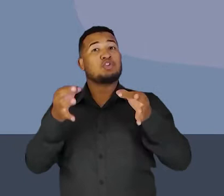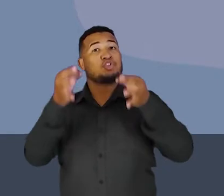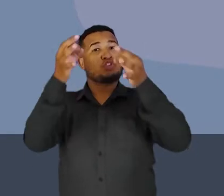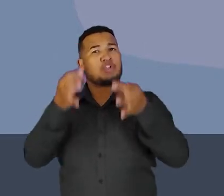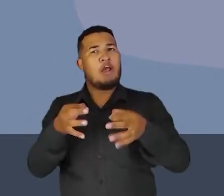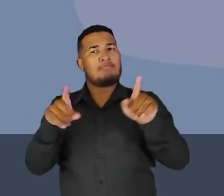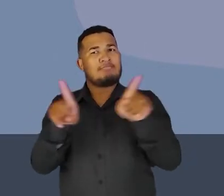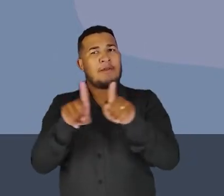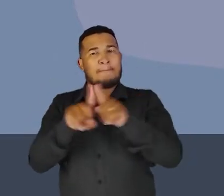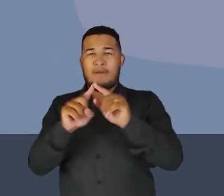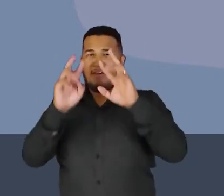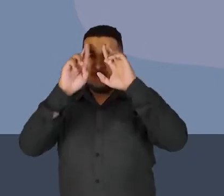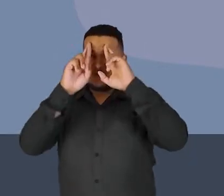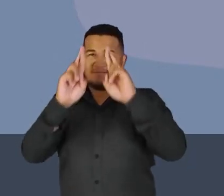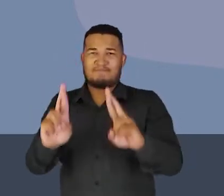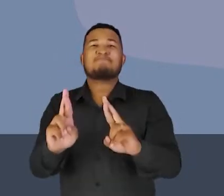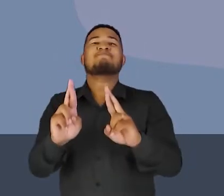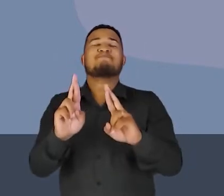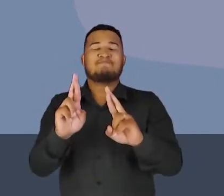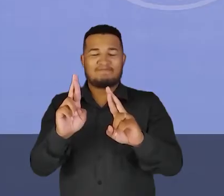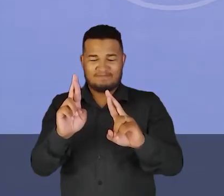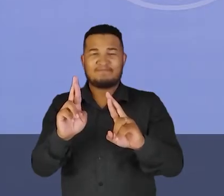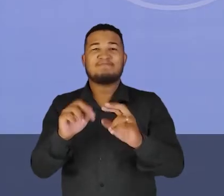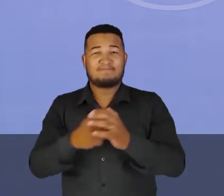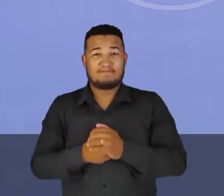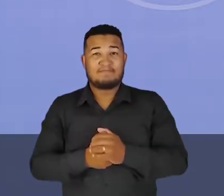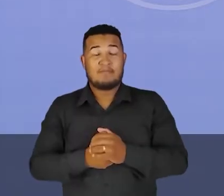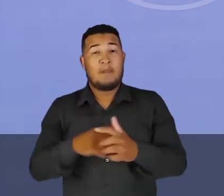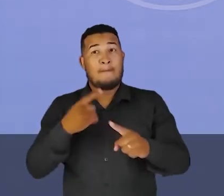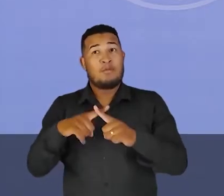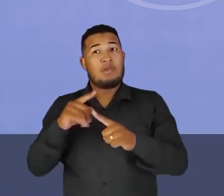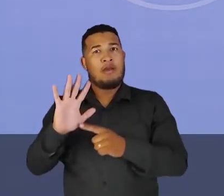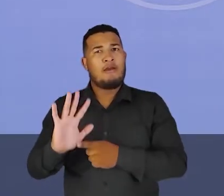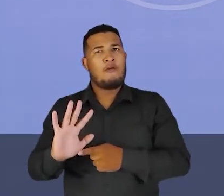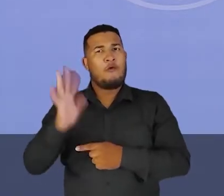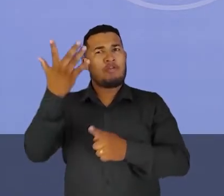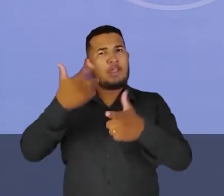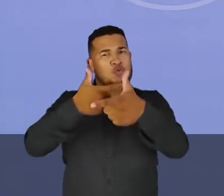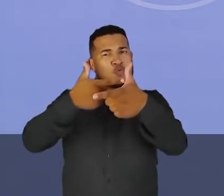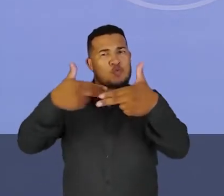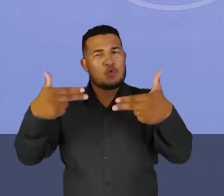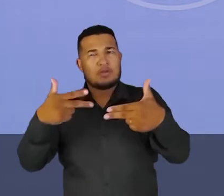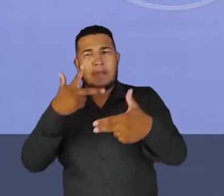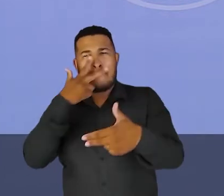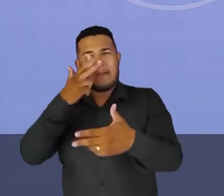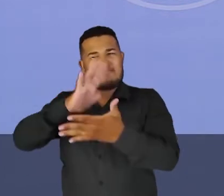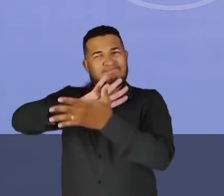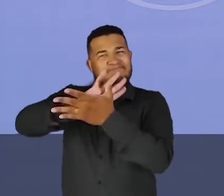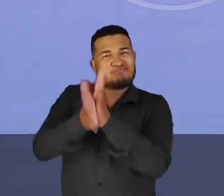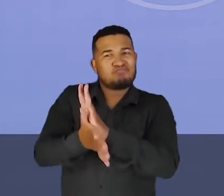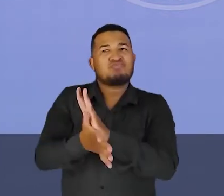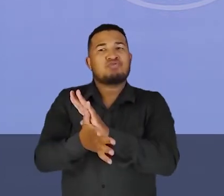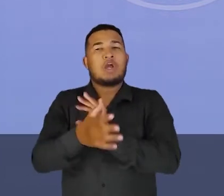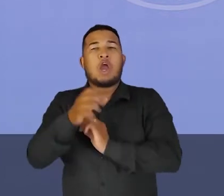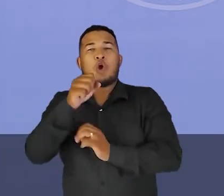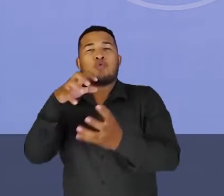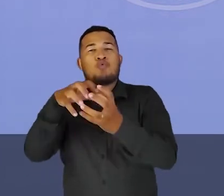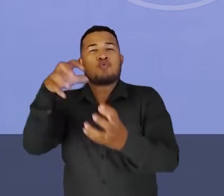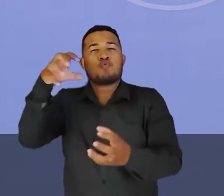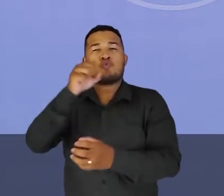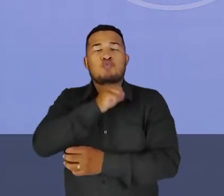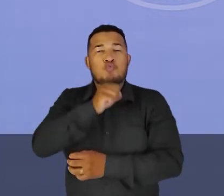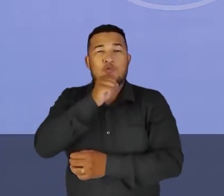dignidade e o respeito. Quando acontece essa situação de maltratar um